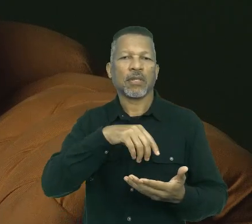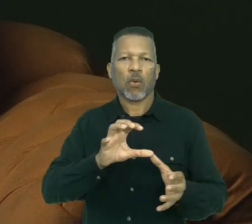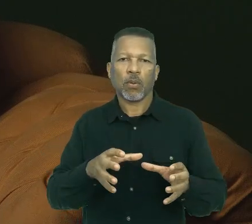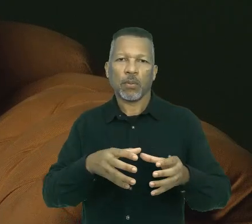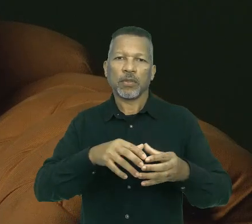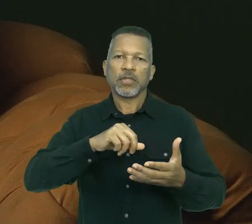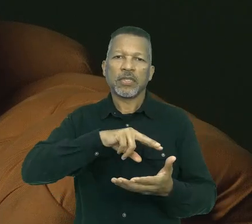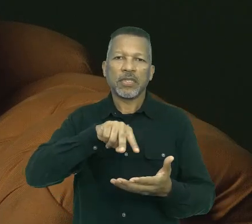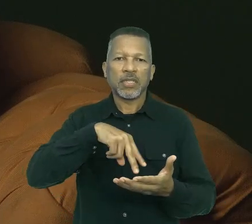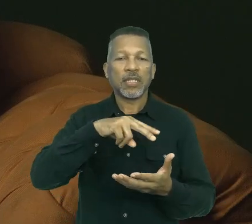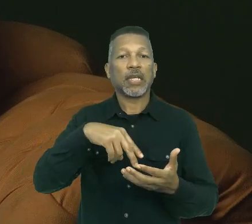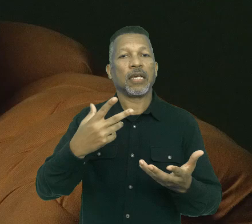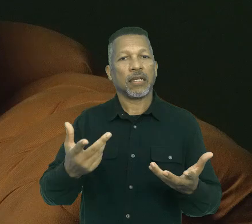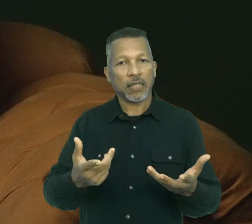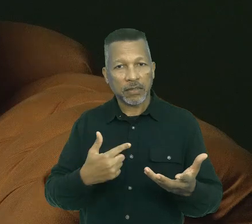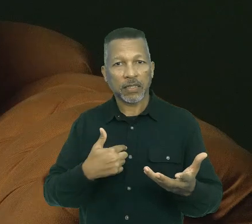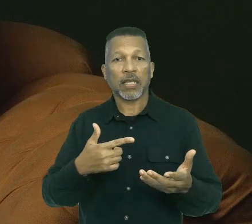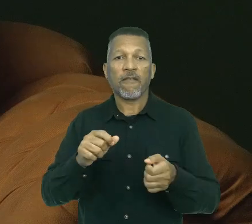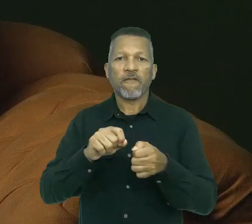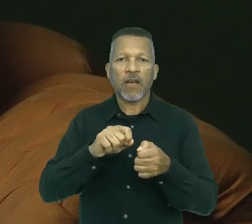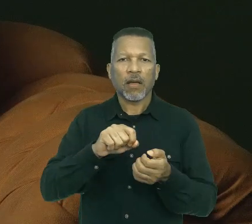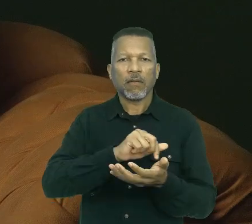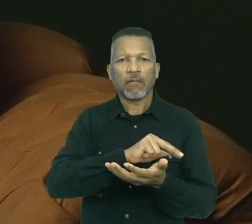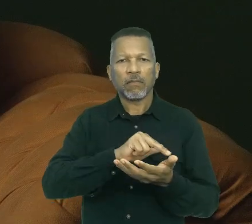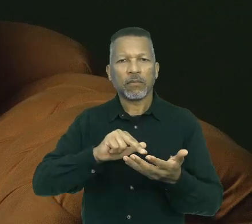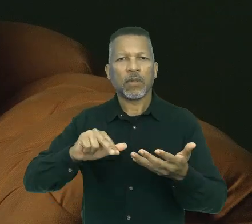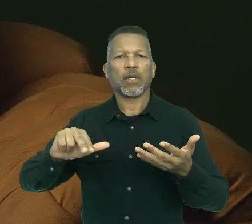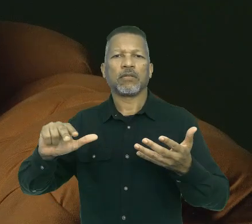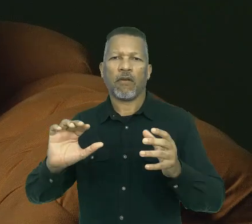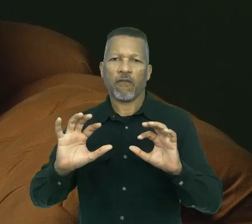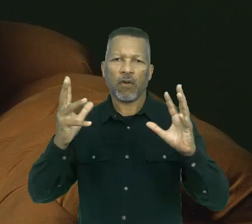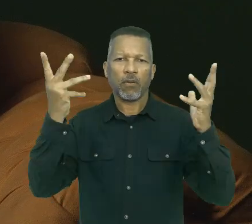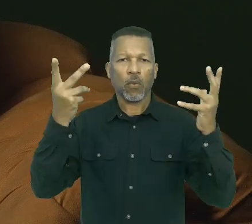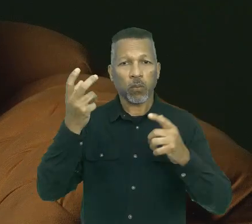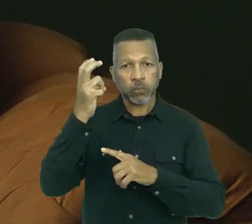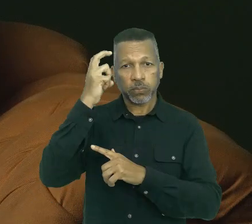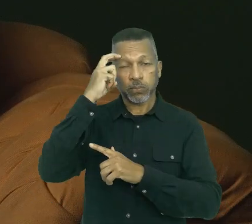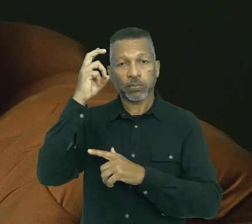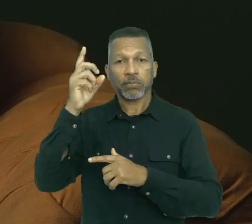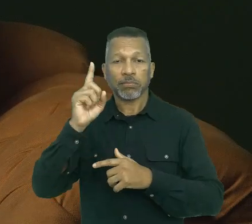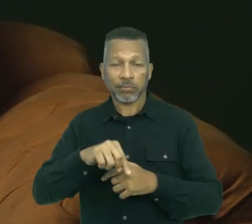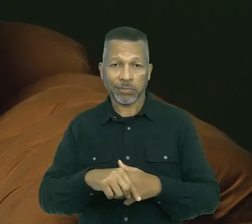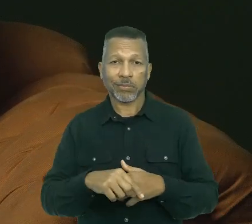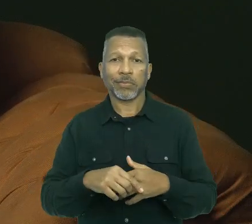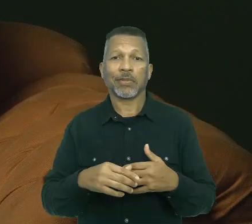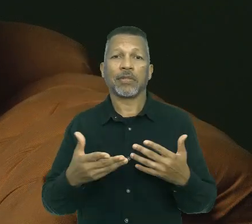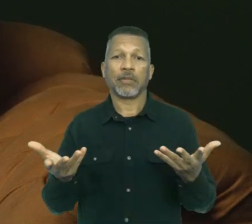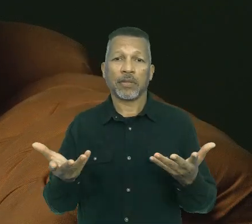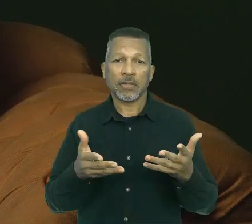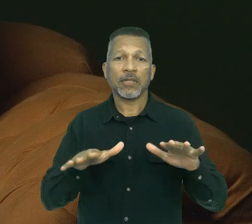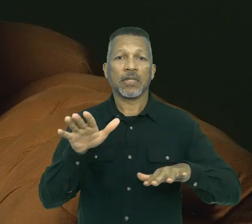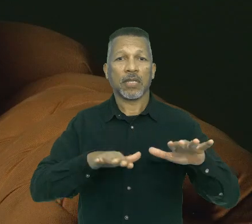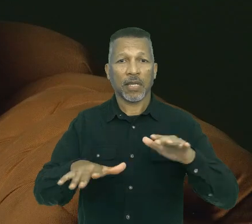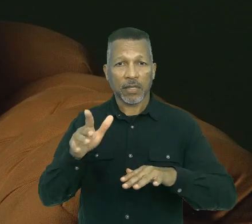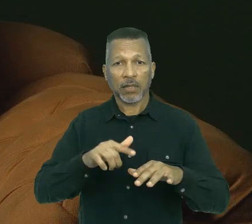dança, mas é um grupo de dança que realiza eventos culturais, né? Hoje a gente, por exemplo, faz o Enartes, que é o Encontro de